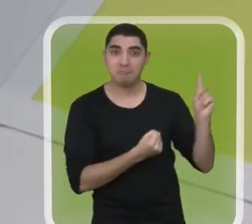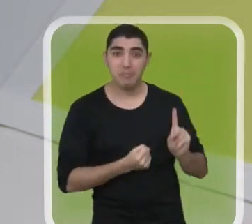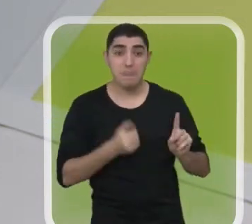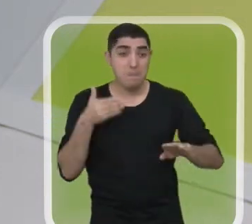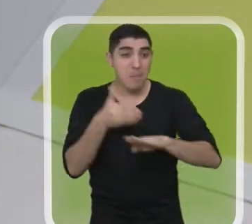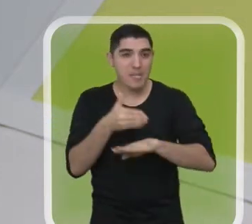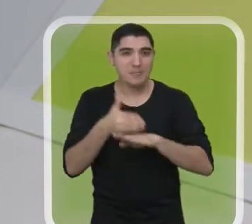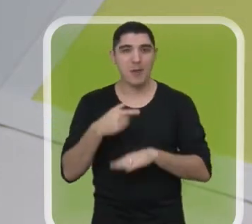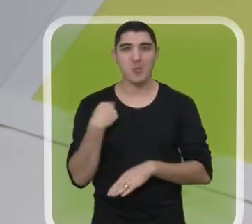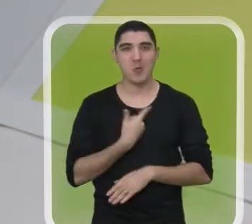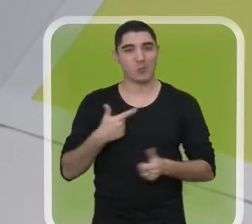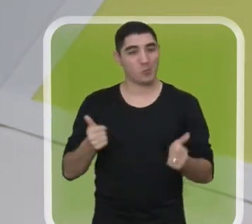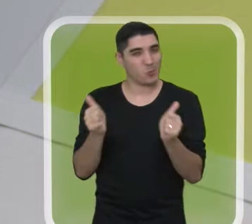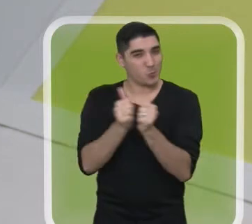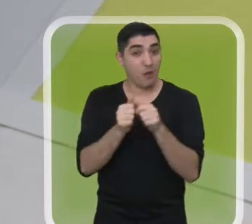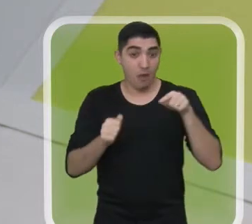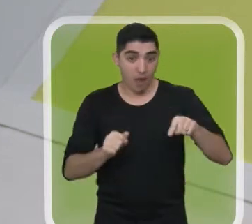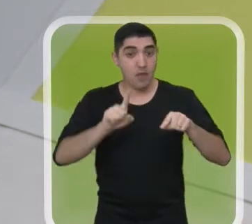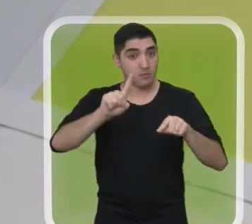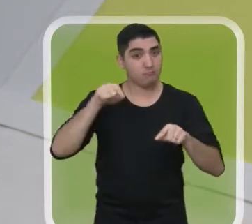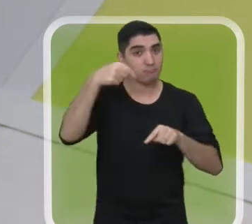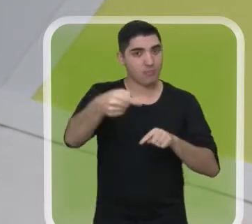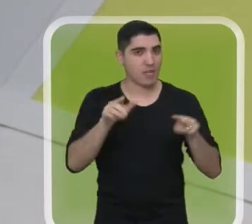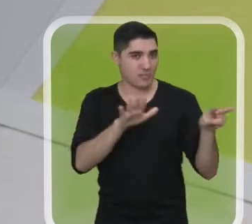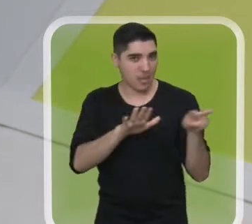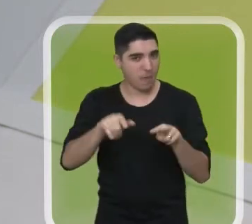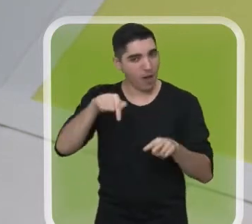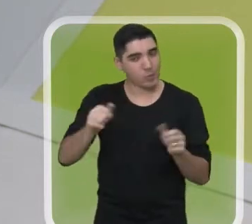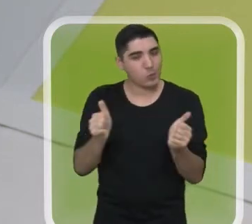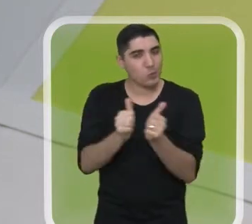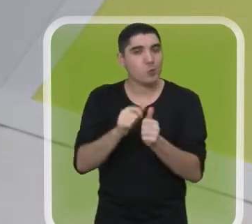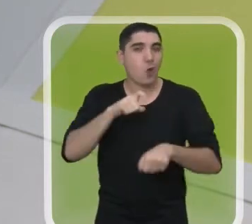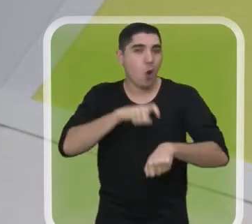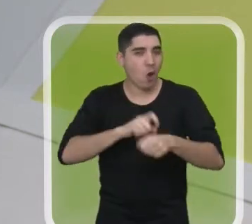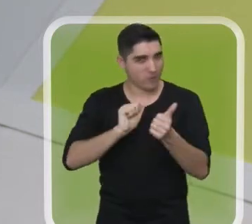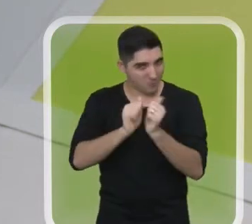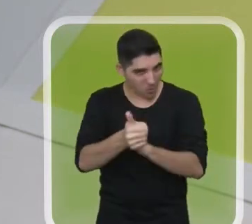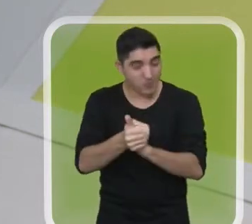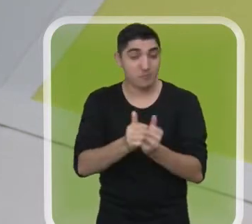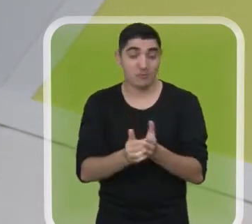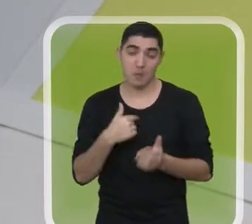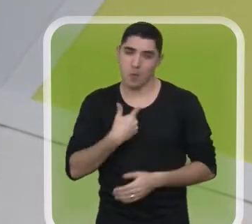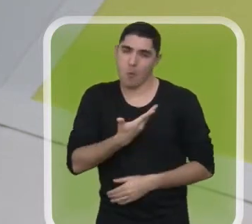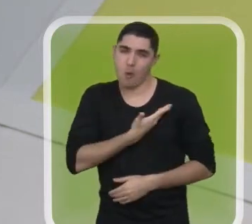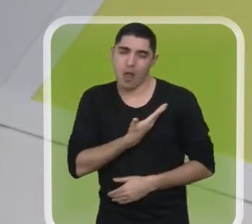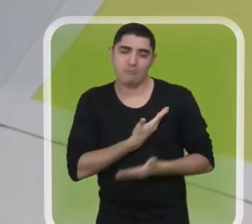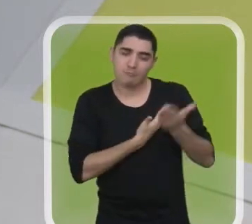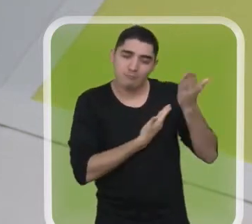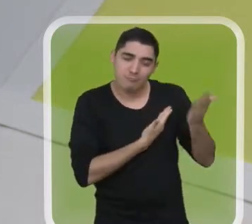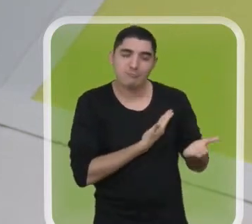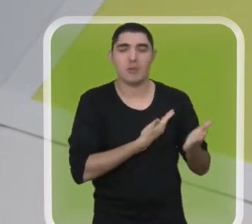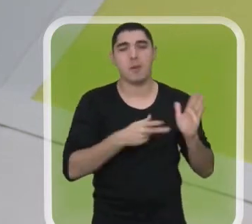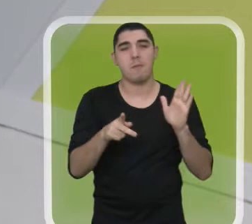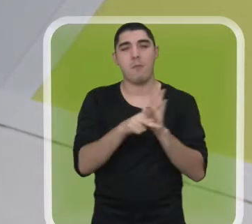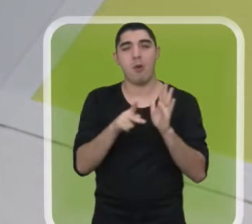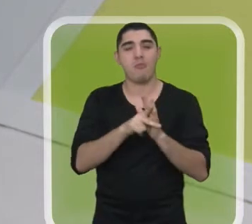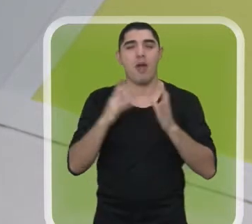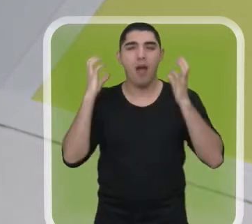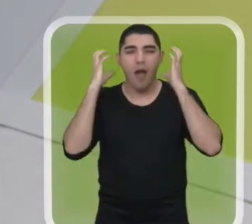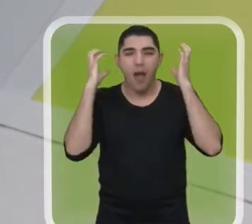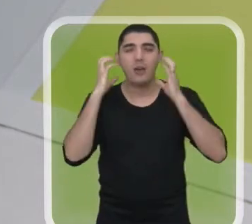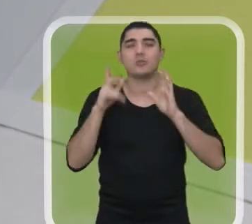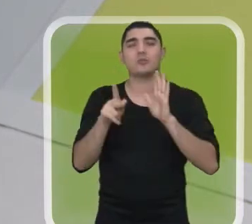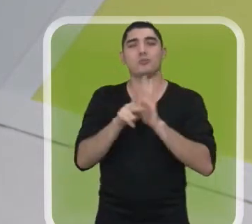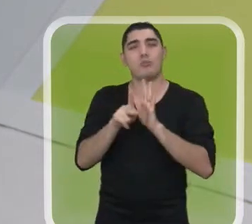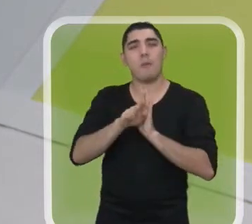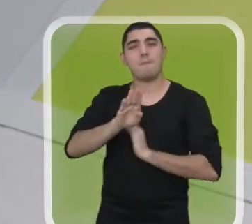especial nessa e na próxima semana aqui dentro do Hora do Esporte. O meu companheiro de Rádio Bandeirantes, Piratininga, CBN,